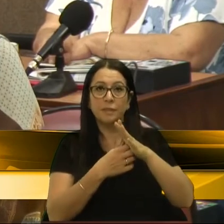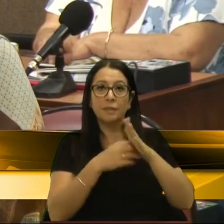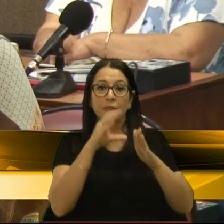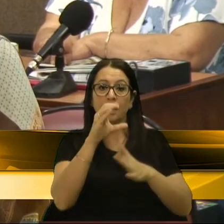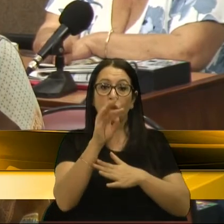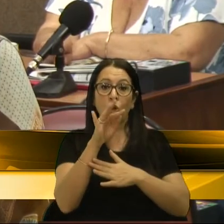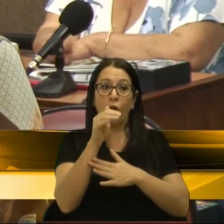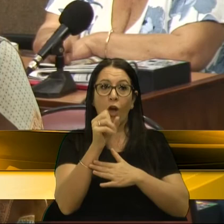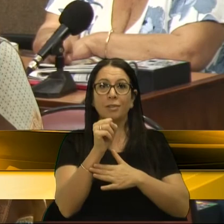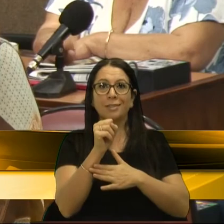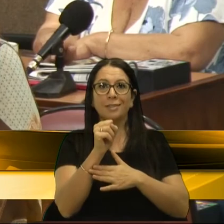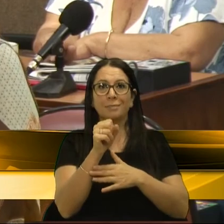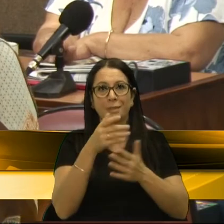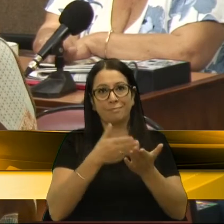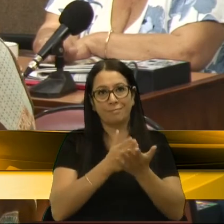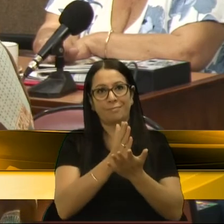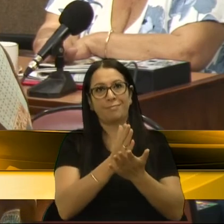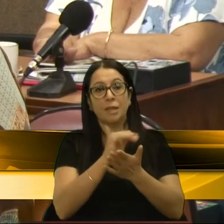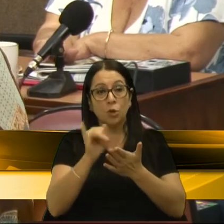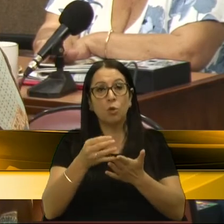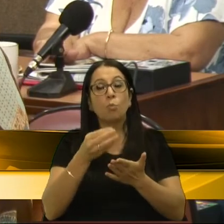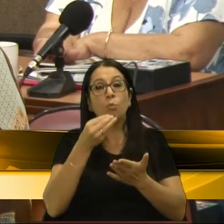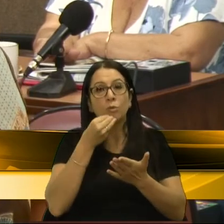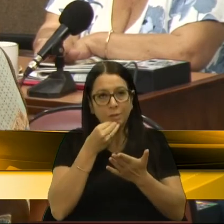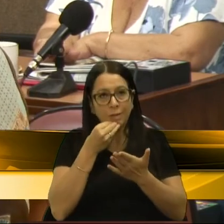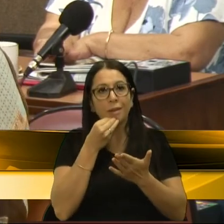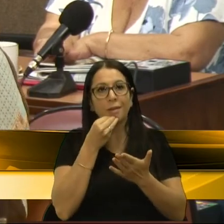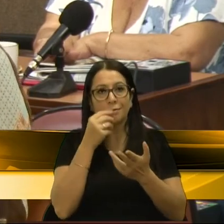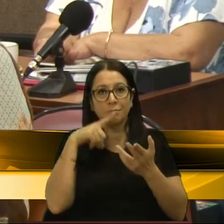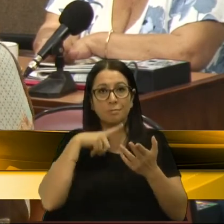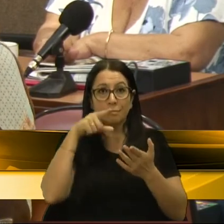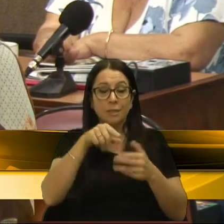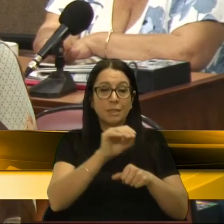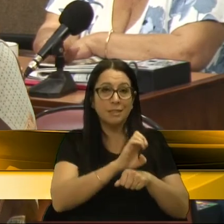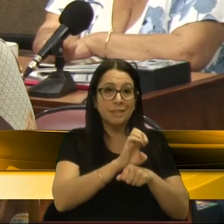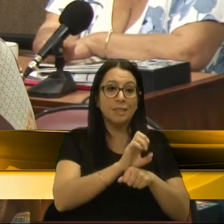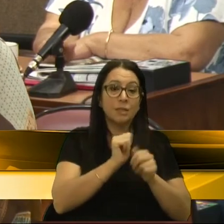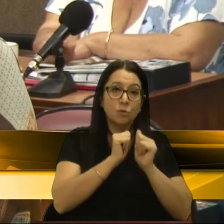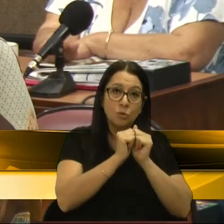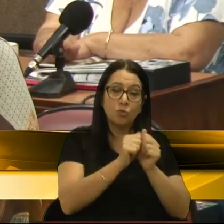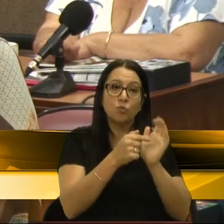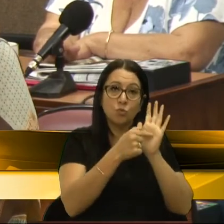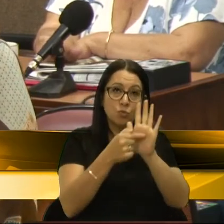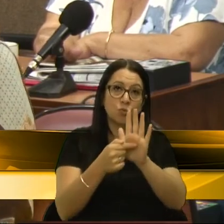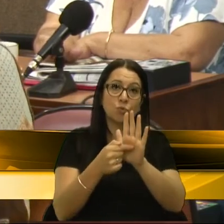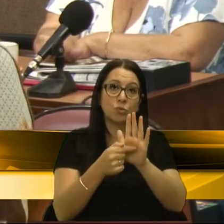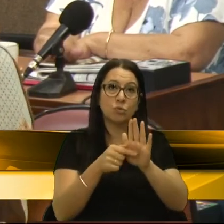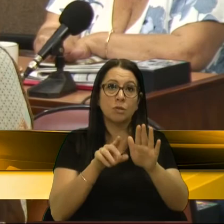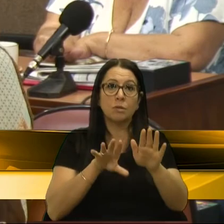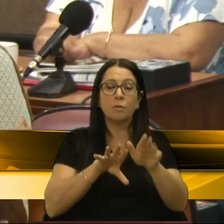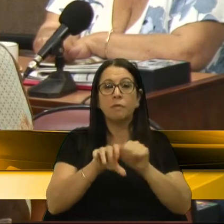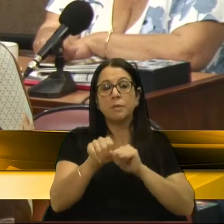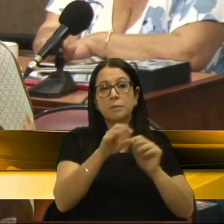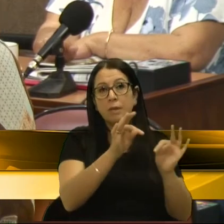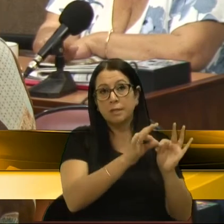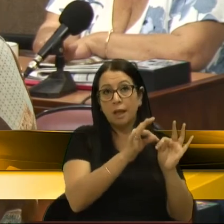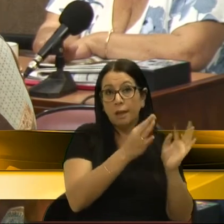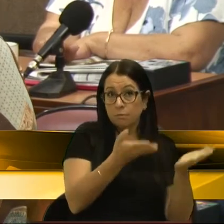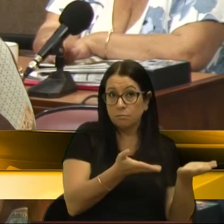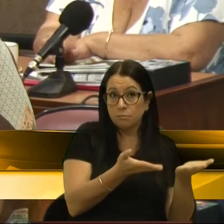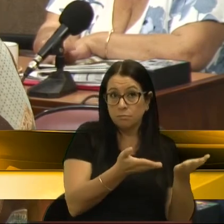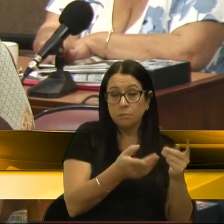a serem cumpridas. Então, a oportunidade para o Estado de estar colocando ali uma formação técnica para